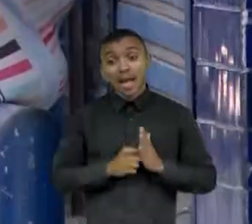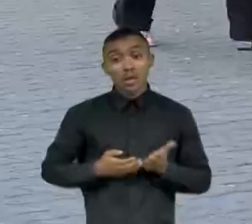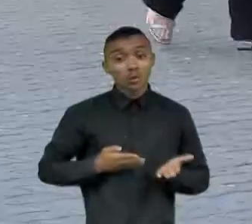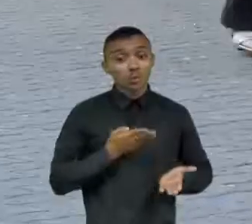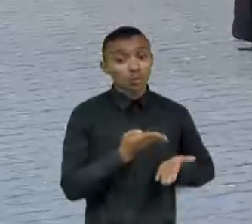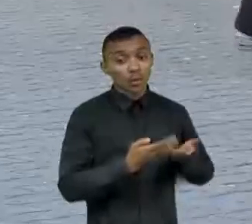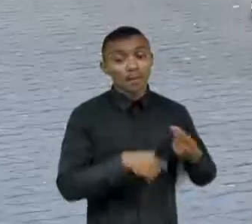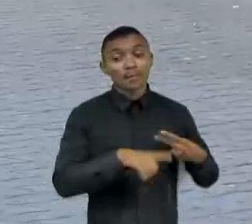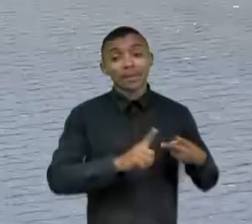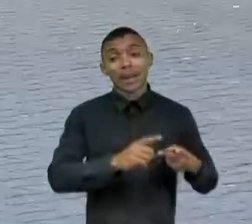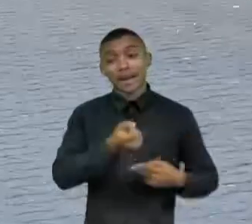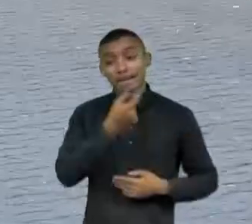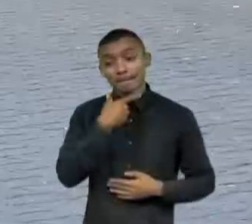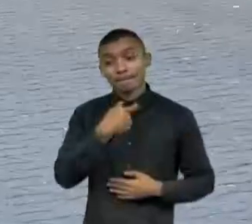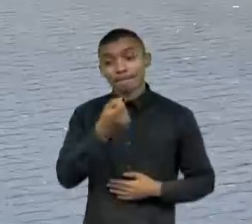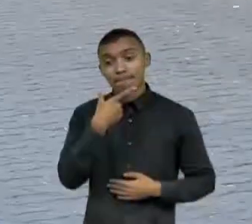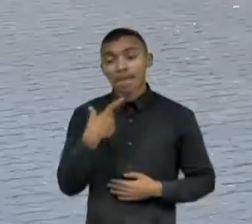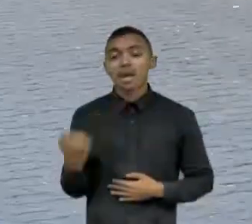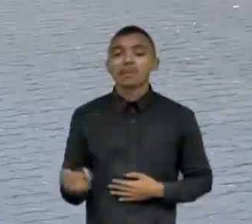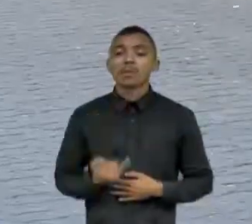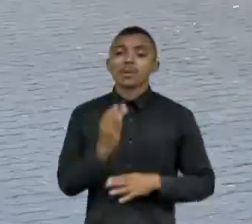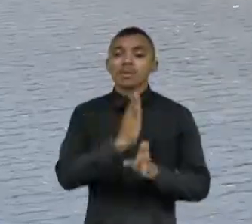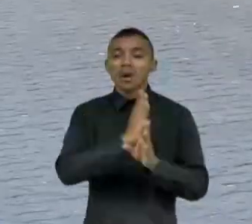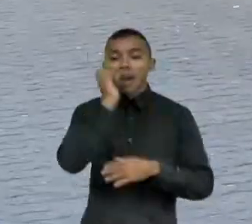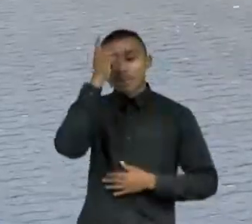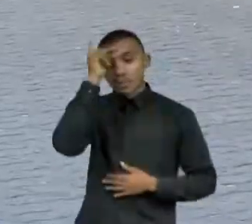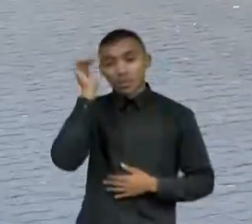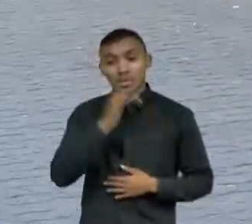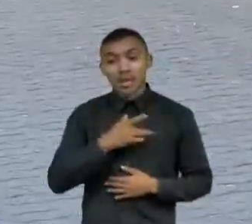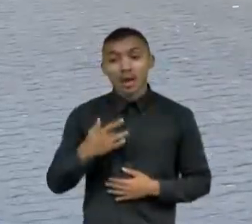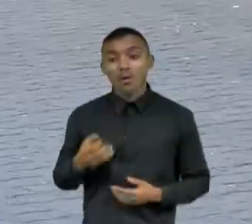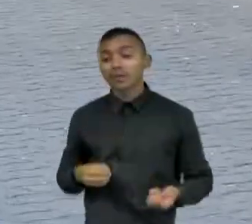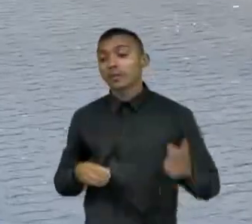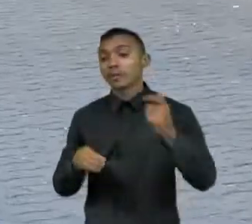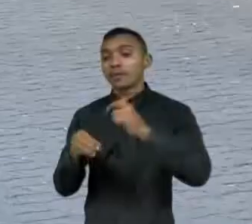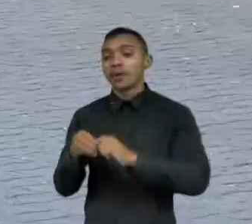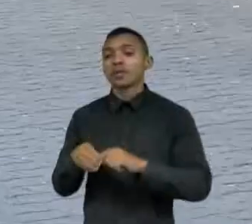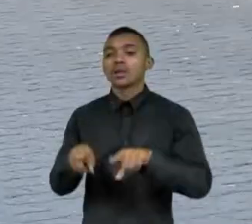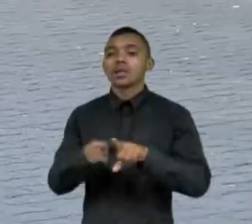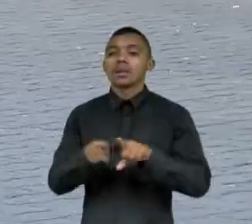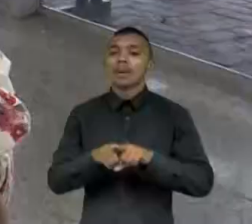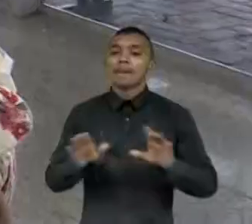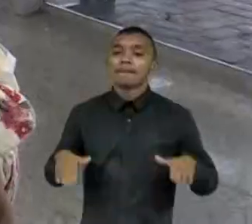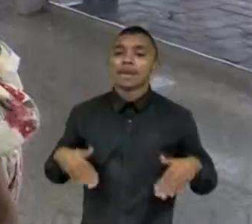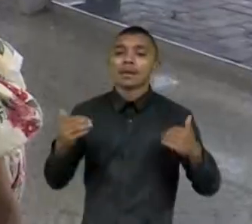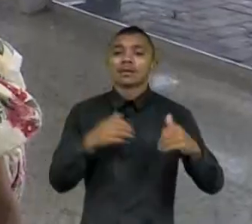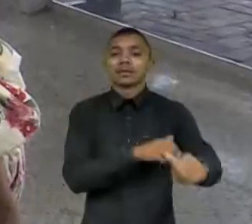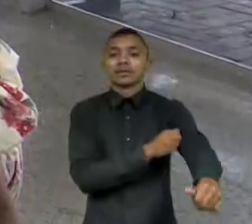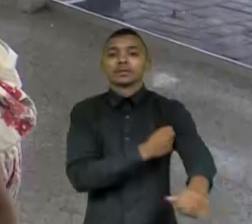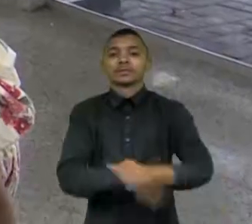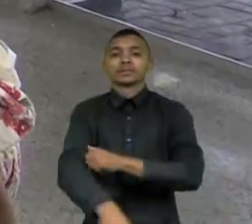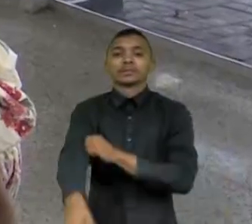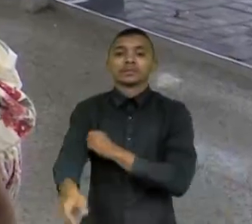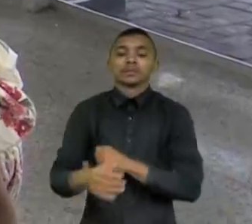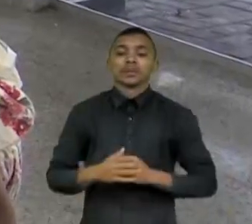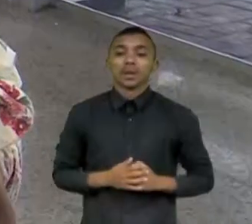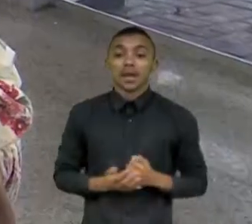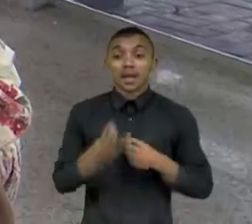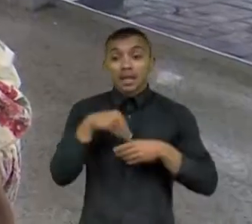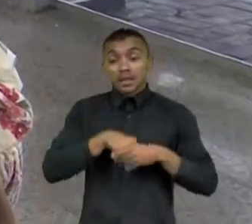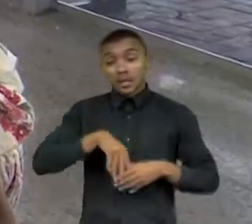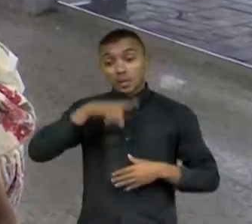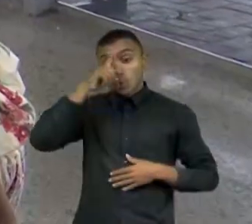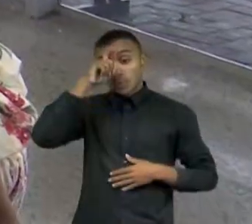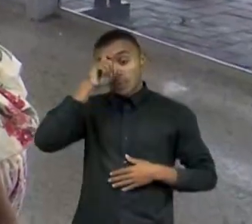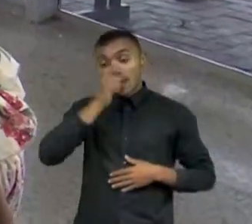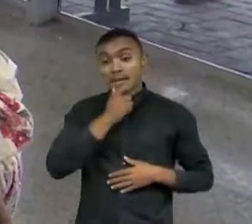tratamento são fundamentais para que o paciente tenha melhor qualidade de vida e maior sobrevida. O ambulatório do Hospital de Messejana